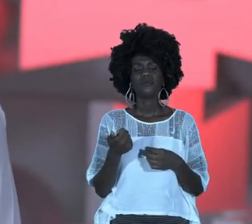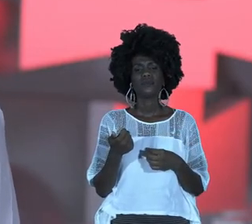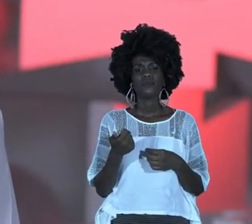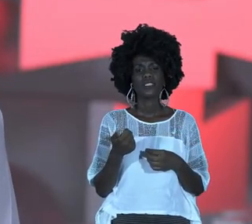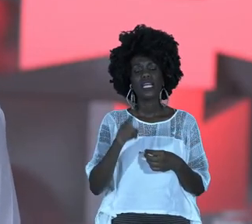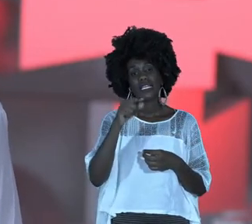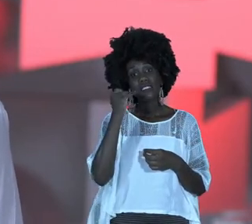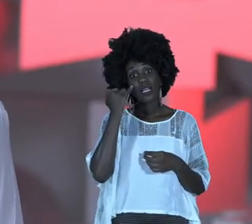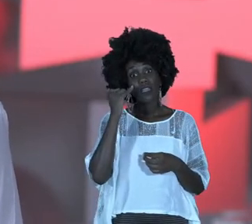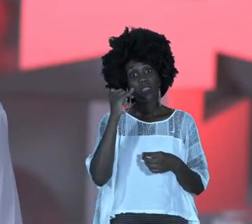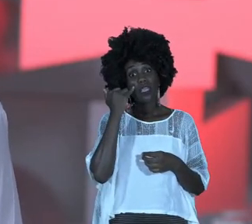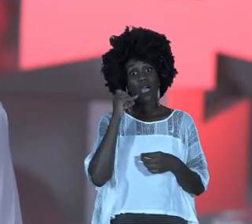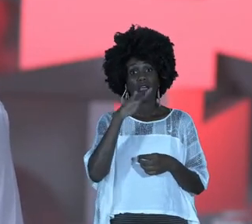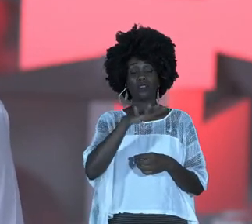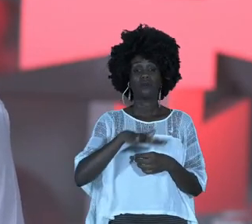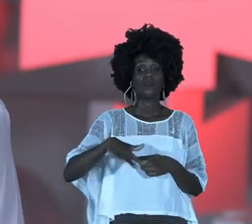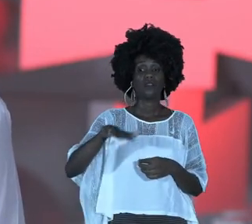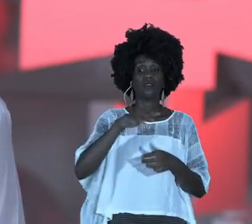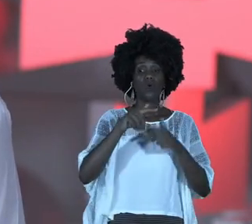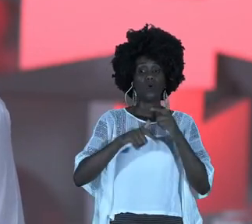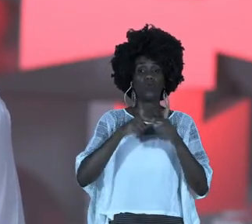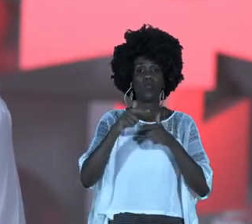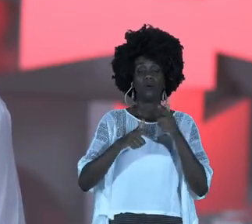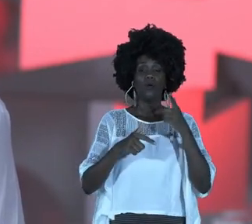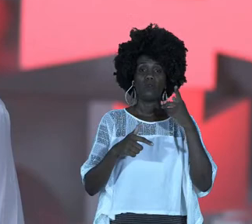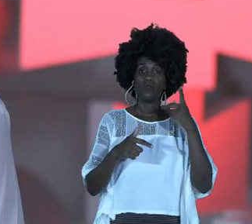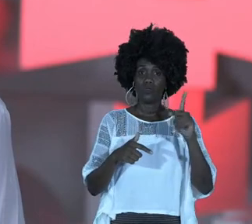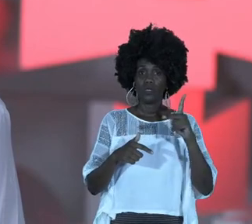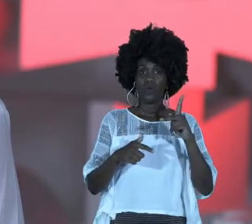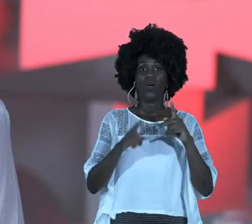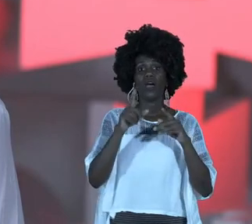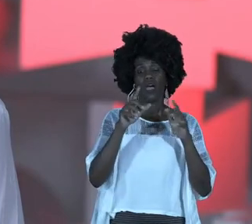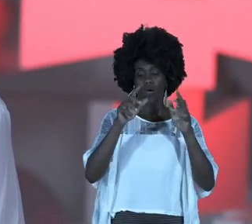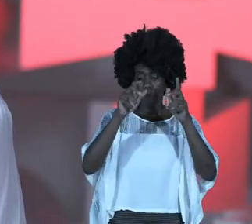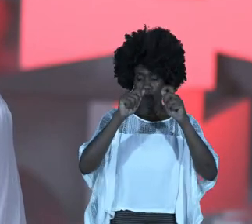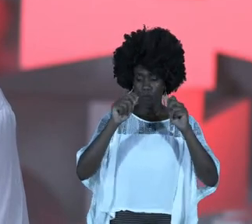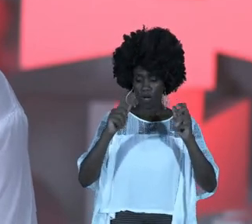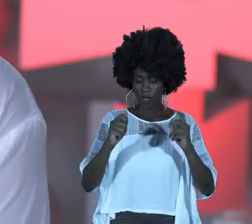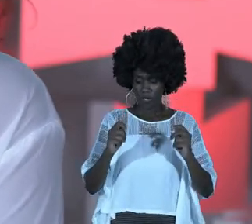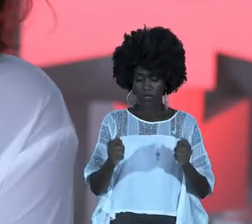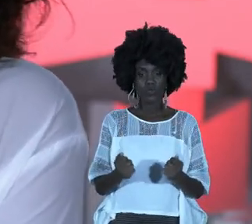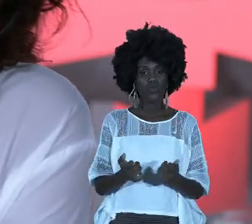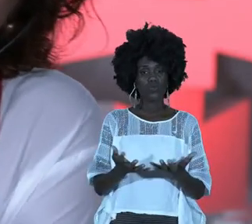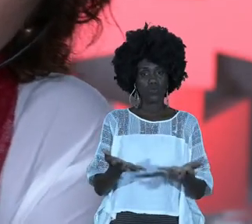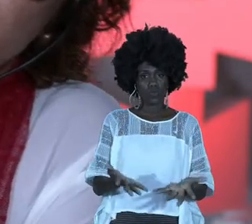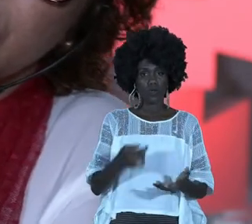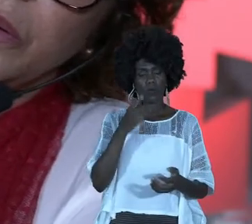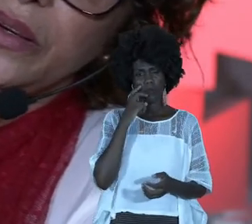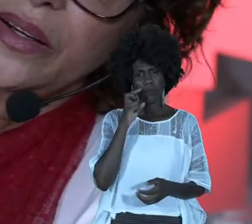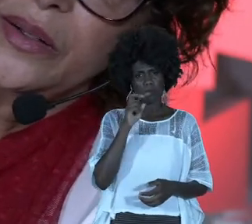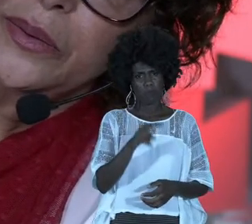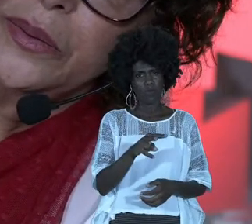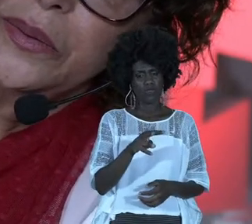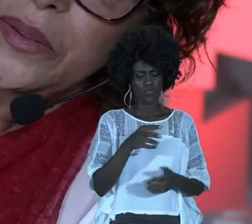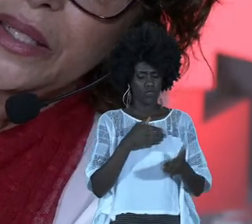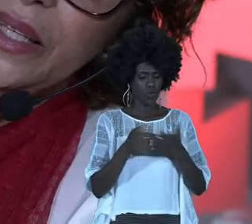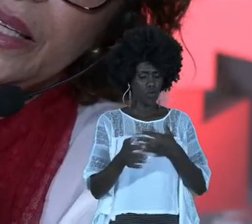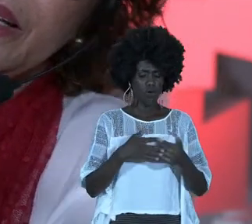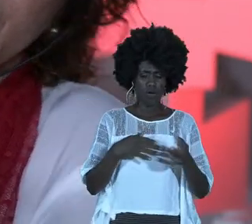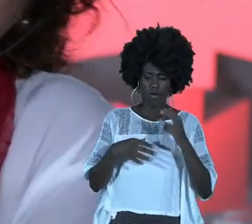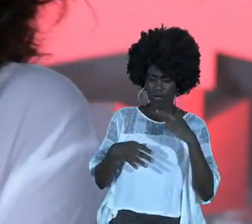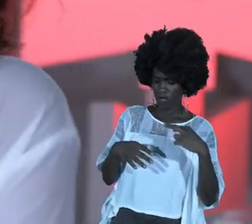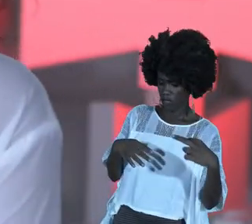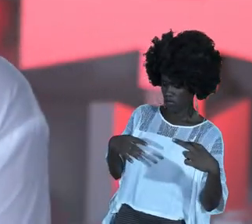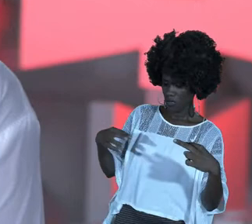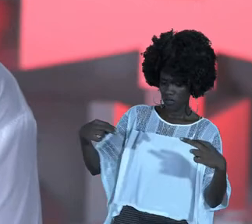concepção espacial de seu trabalho, que é uma escultura, que não, que ela pode ser vista de qualquer ângulo,